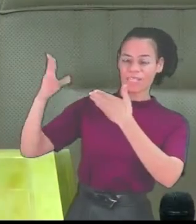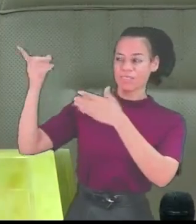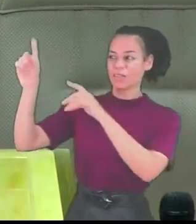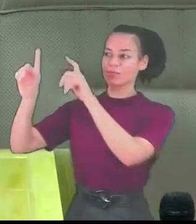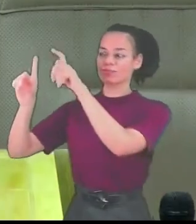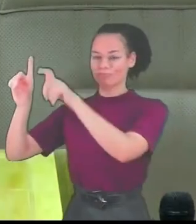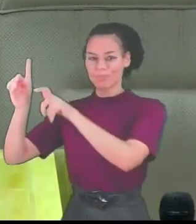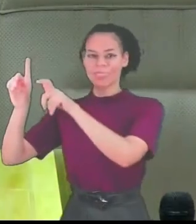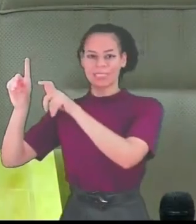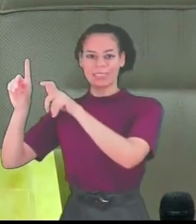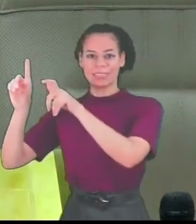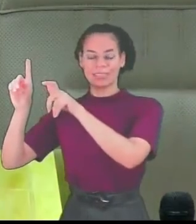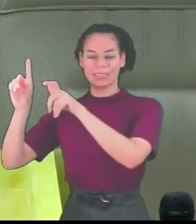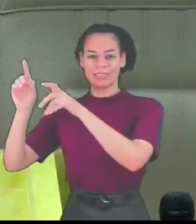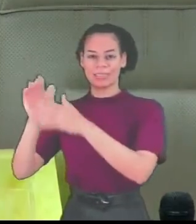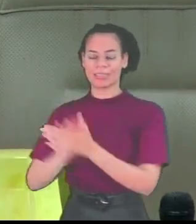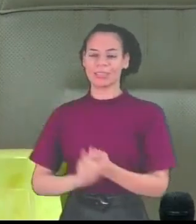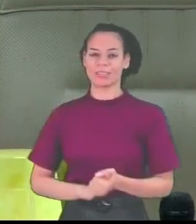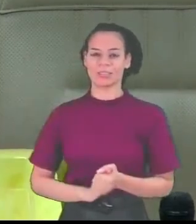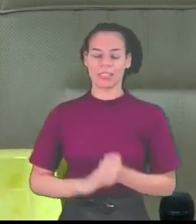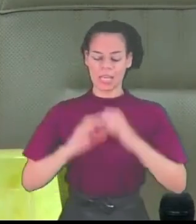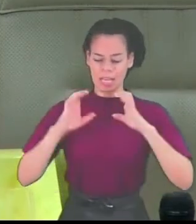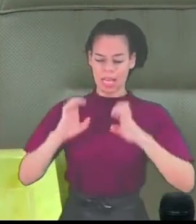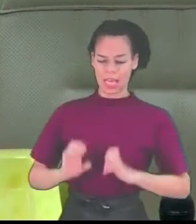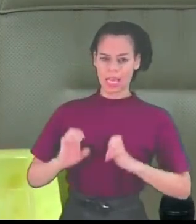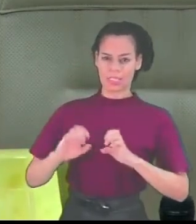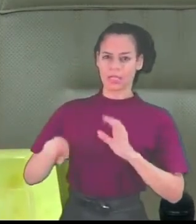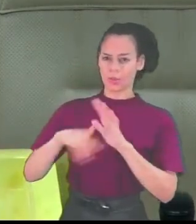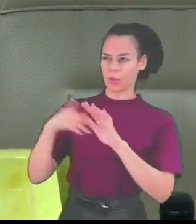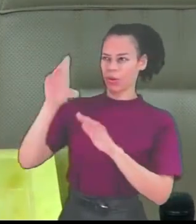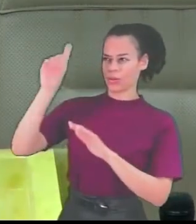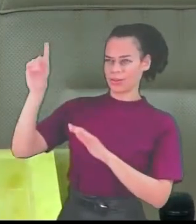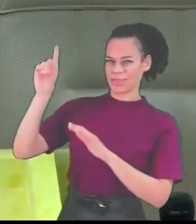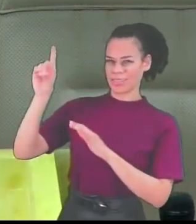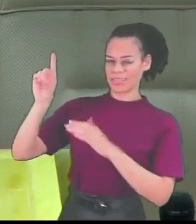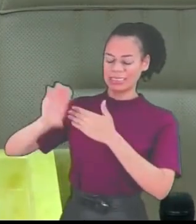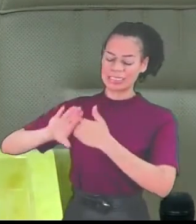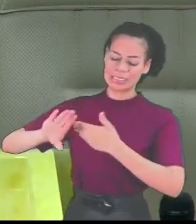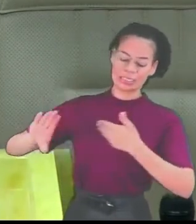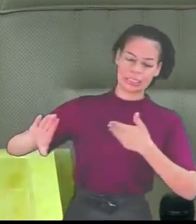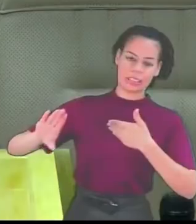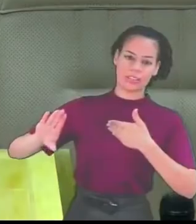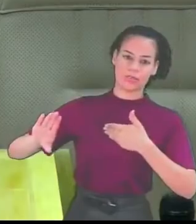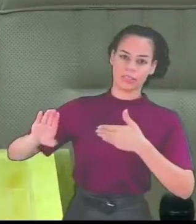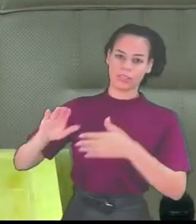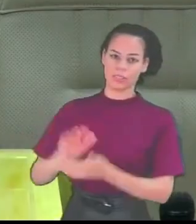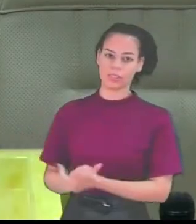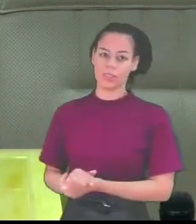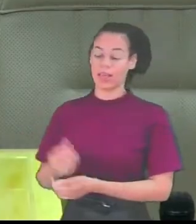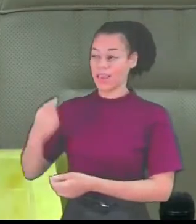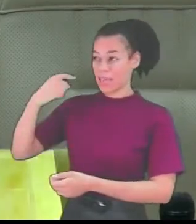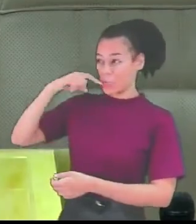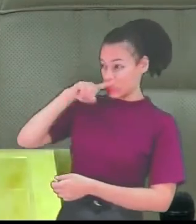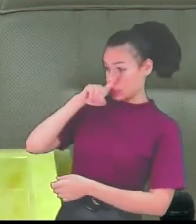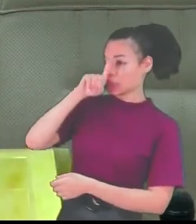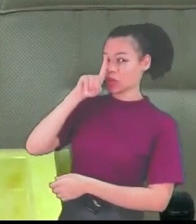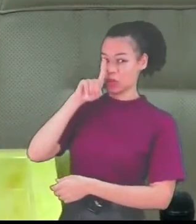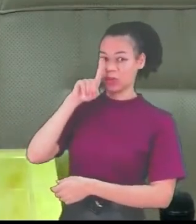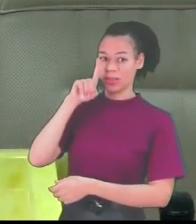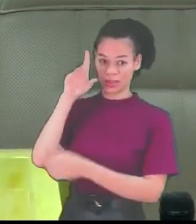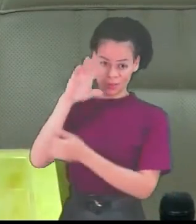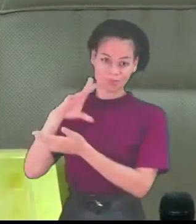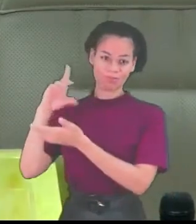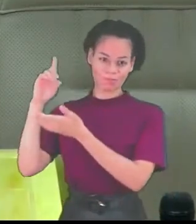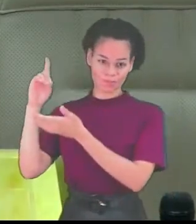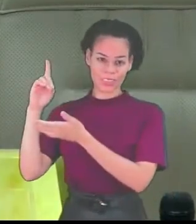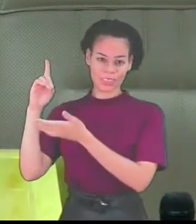você deixar de estar na ética de Deus é você deixar de cumprir aquilo que está determinado na palavra